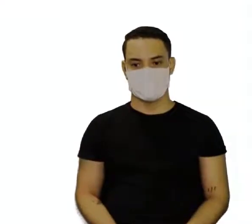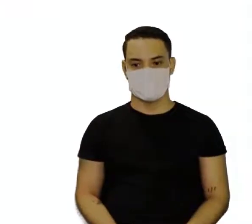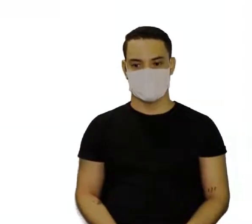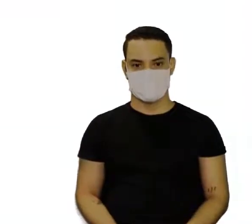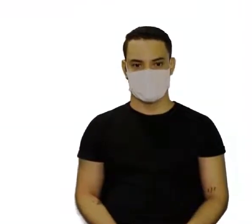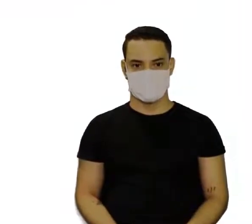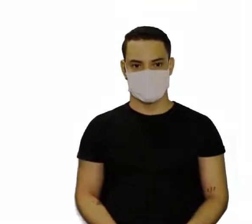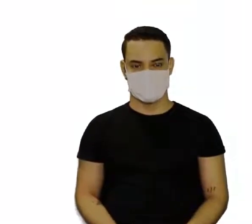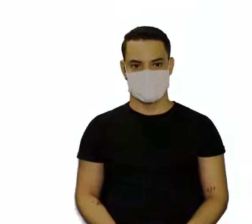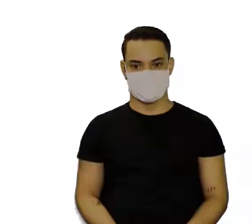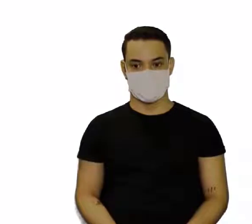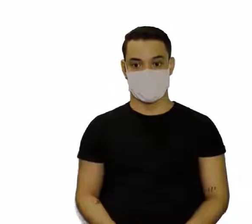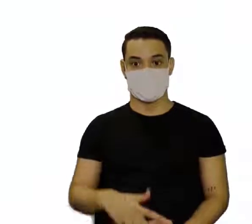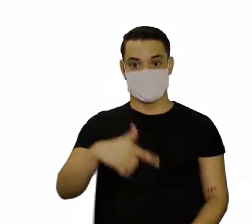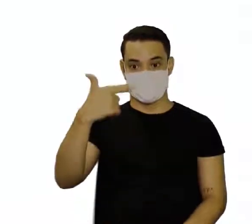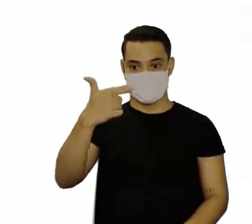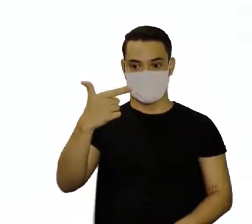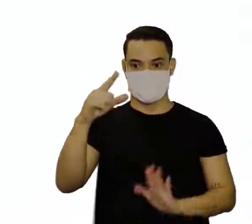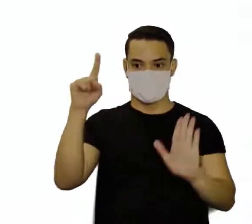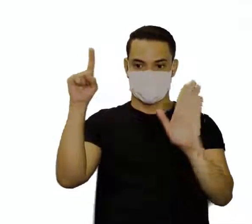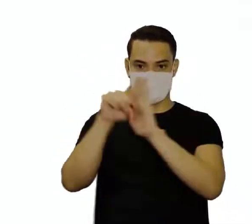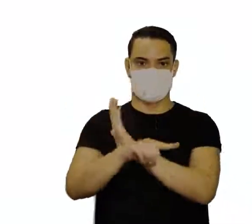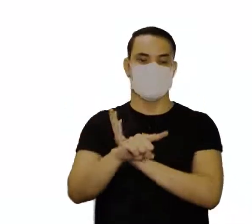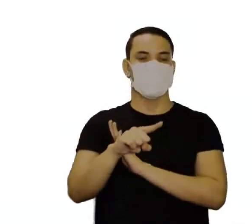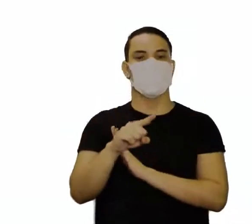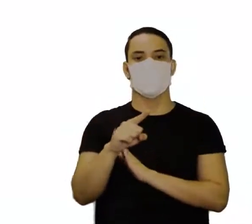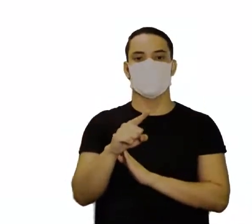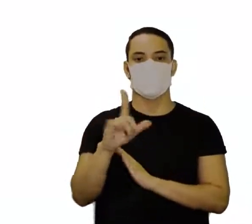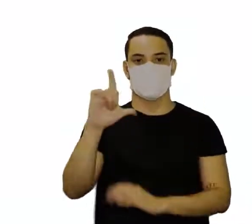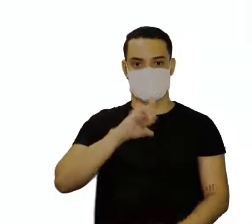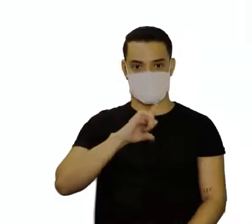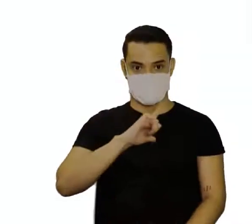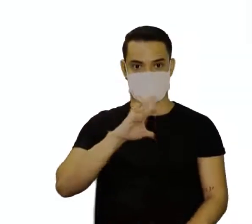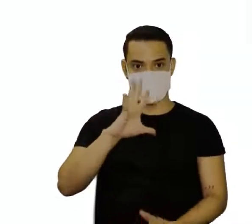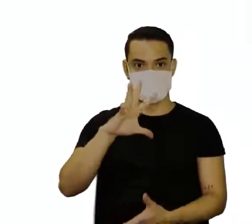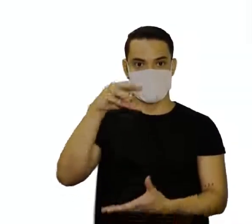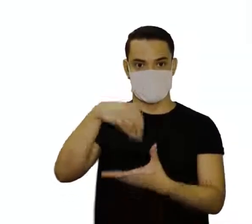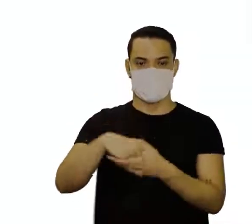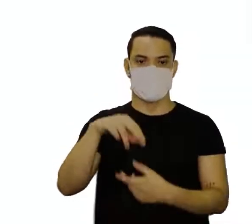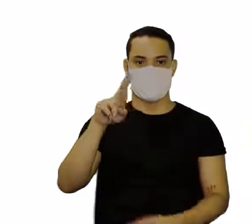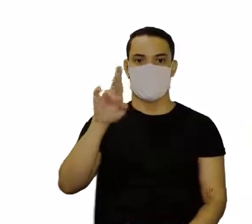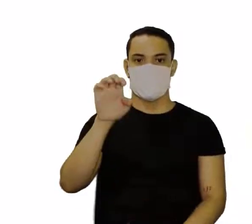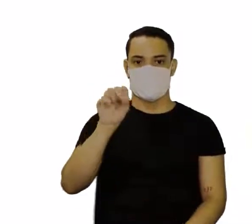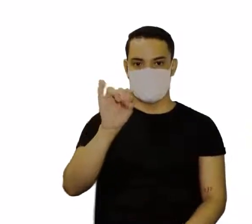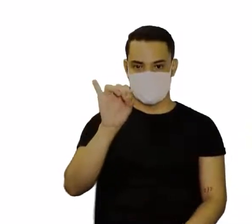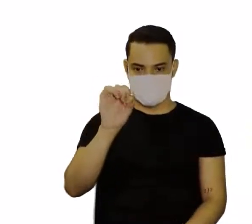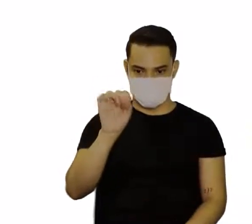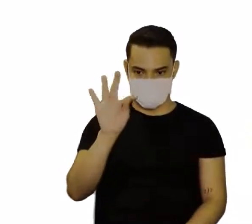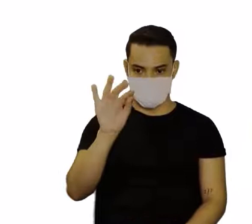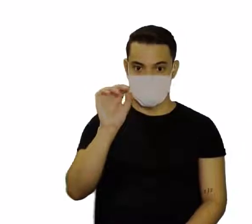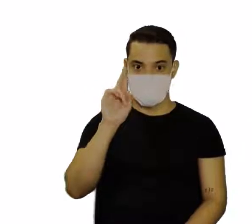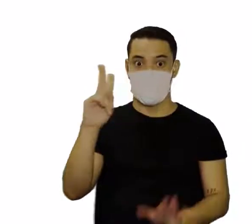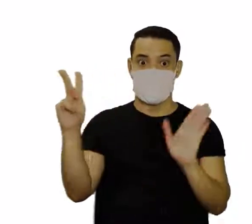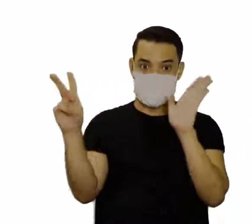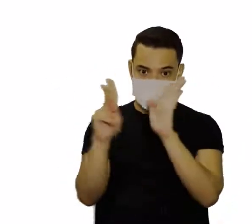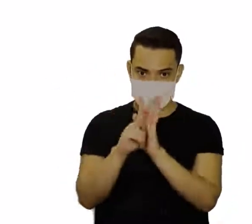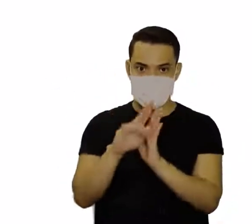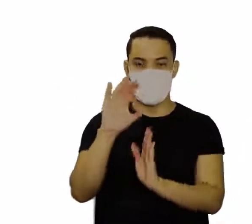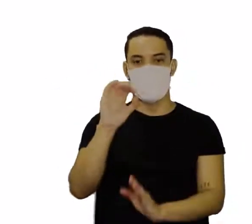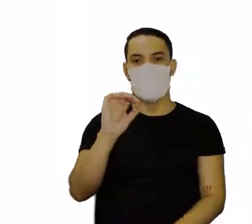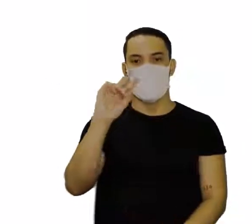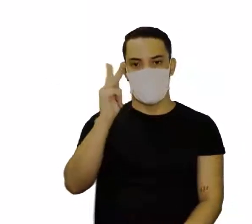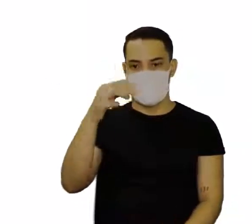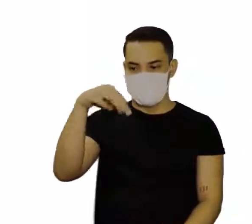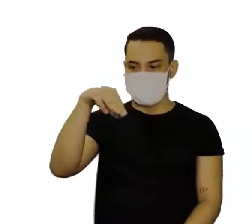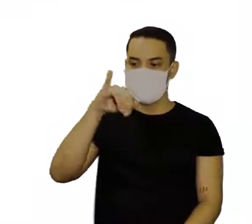Então, vamos lá. Segunda questão. Um resistor ôhmico, ele já está dizendo que é ôhmico. Então, significa o quê?